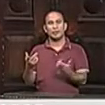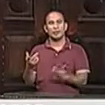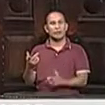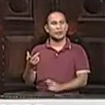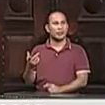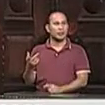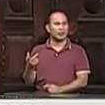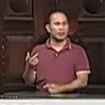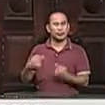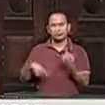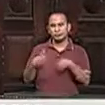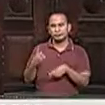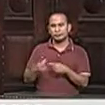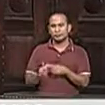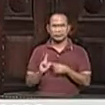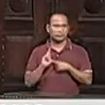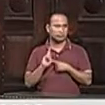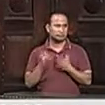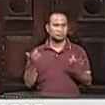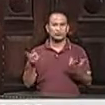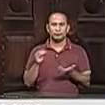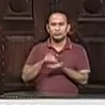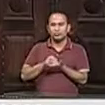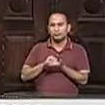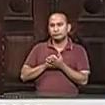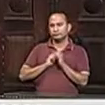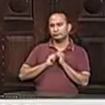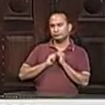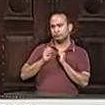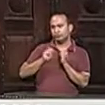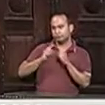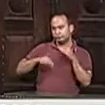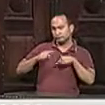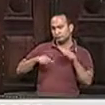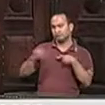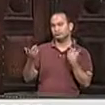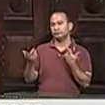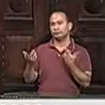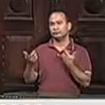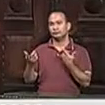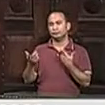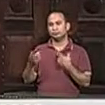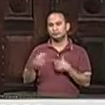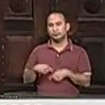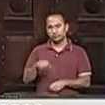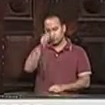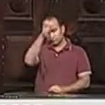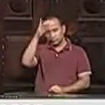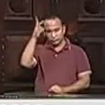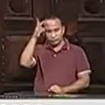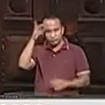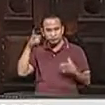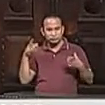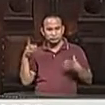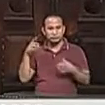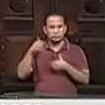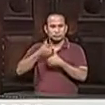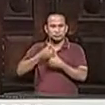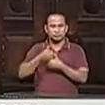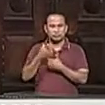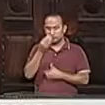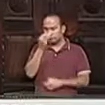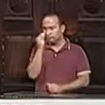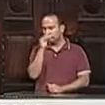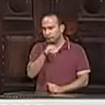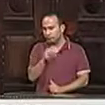deixando de ser o lugar do entendimento, do debate, da defesa do interesse público, para ser o lugar dos esquemas, do